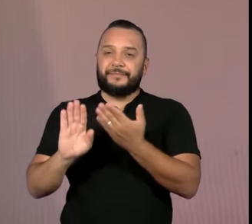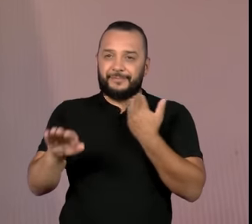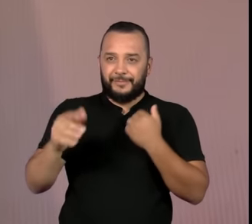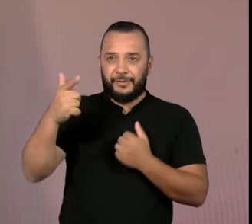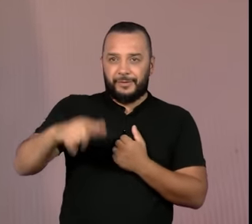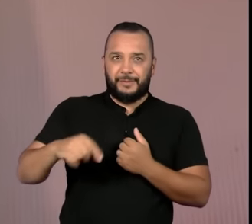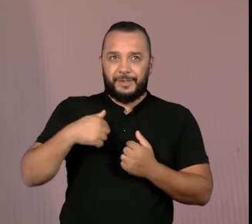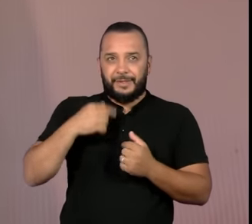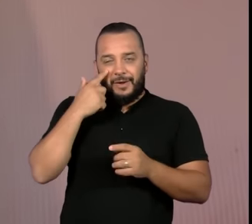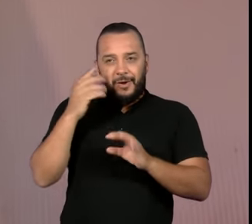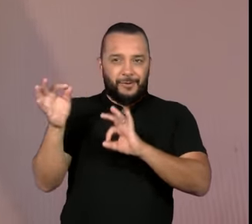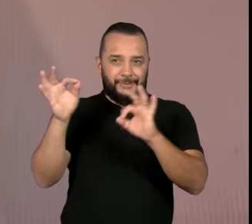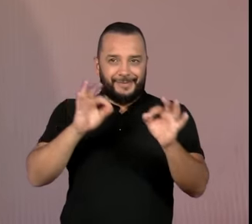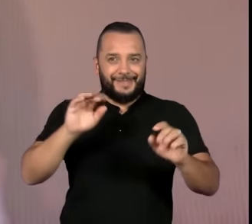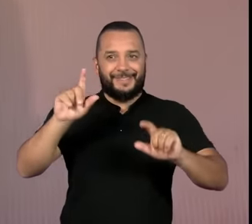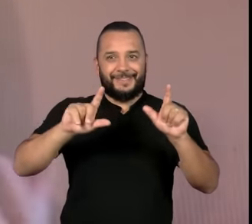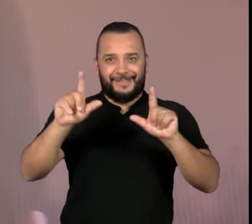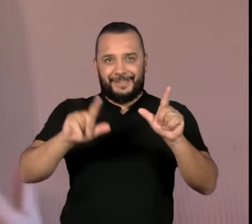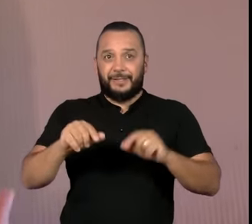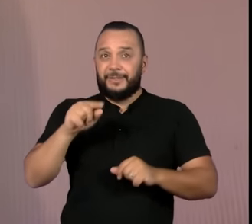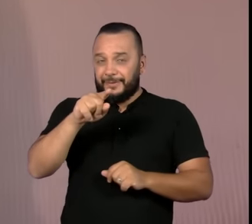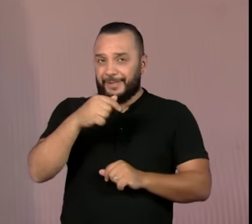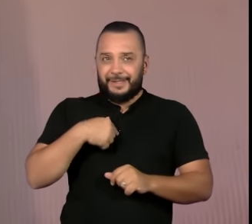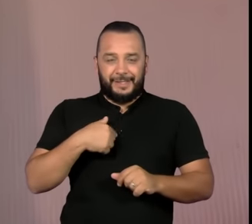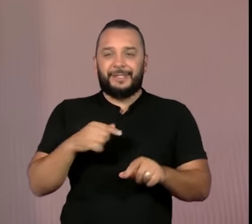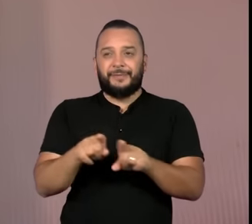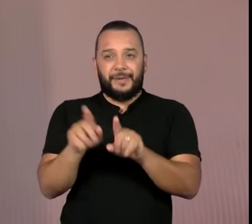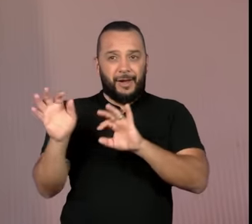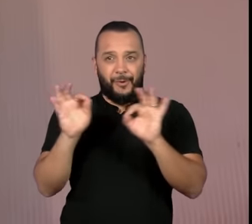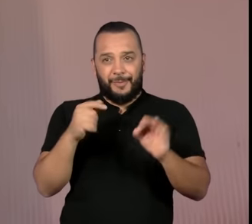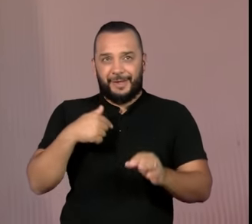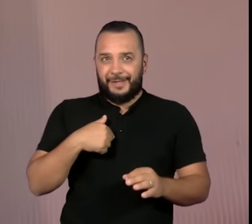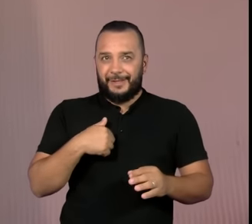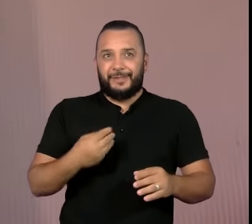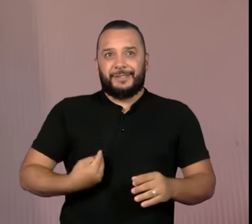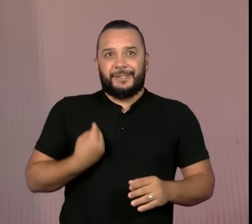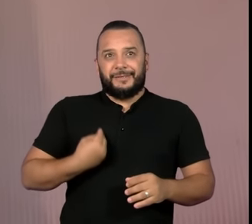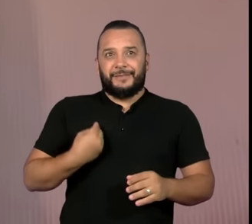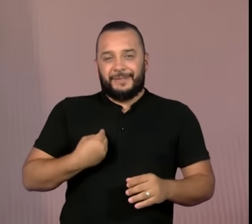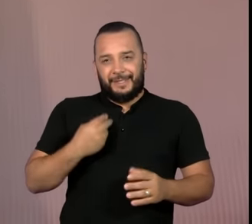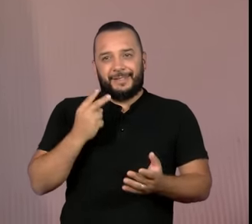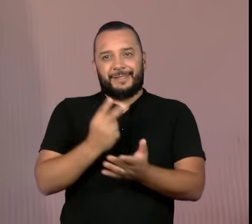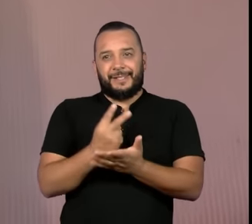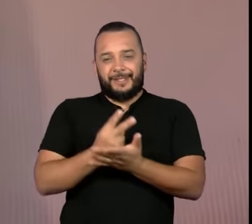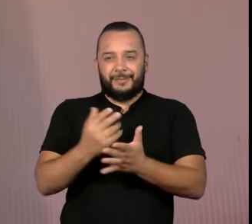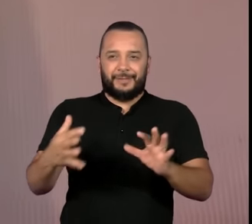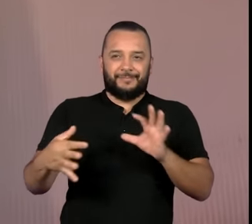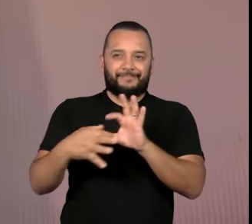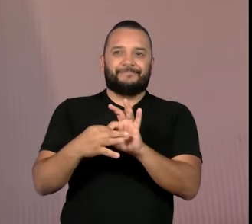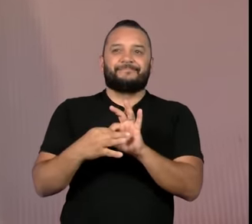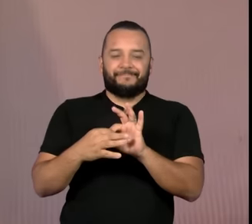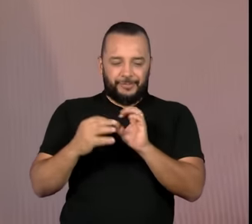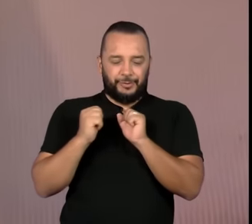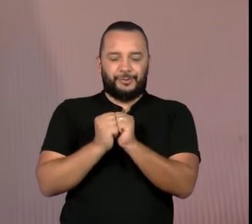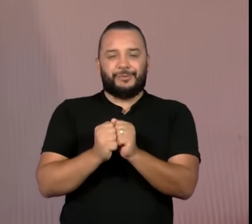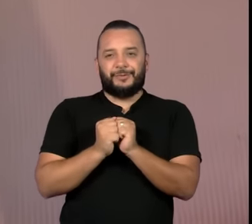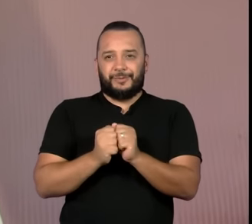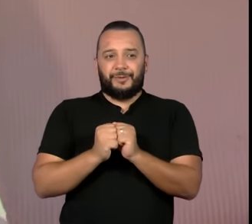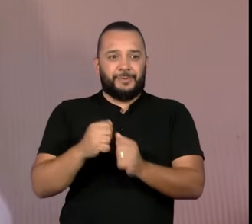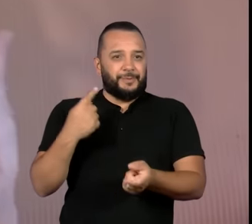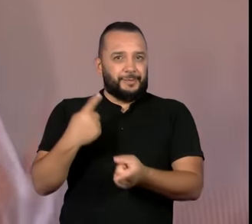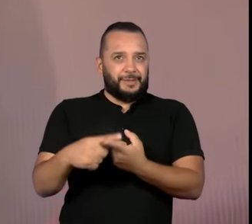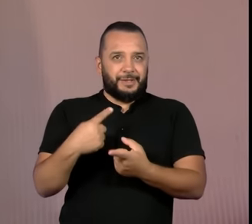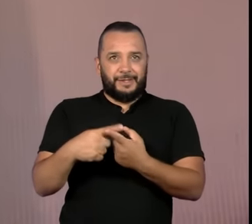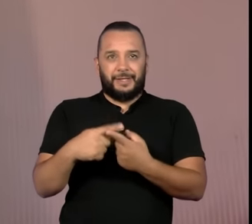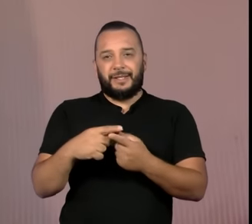eu te acompanho sempre pela telinha, acho que você faz o mesmo comigo. Então, as nossas vidas estão entrelaçadas, sim, porque nós somos todos parte de